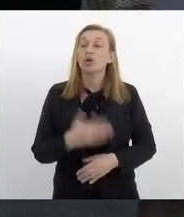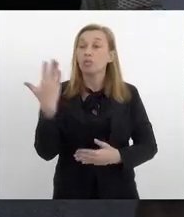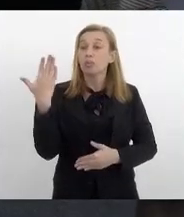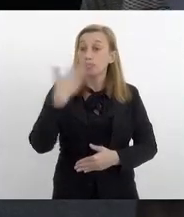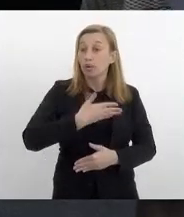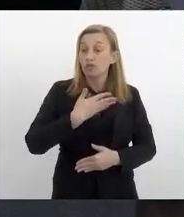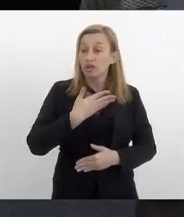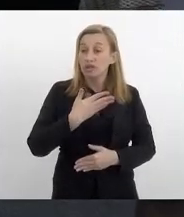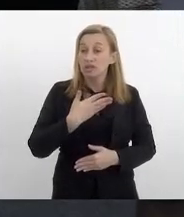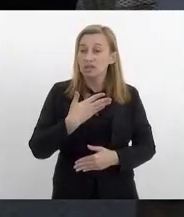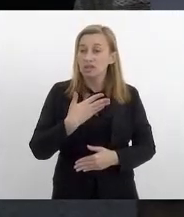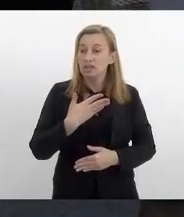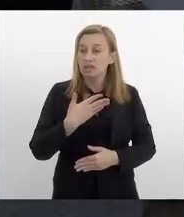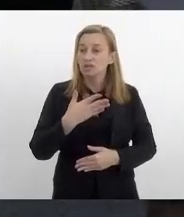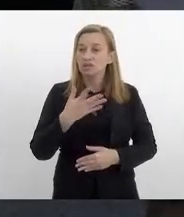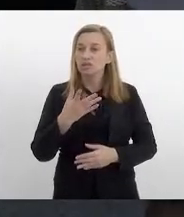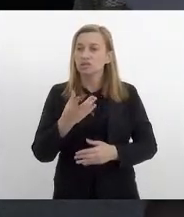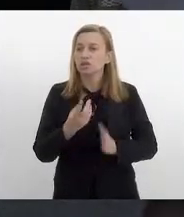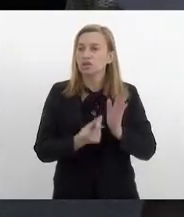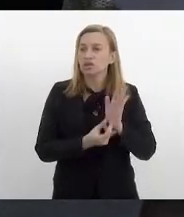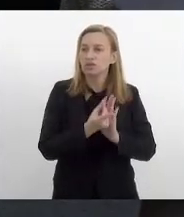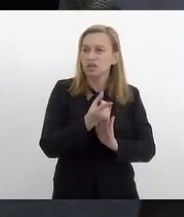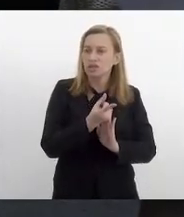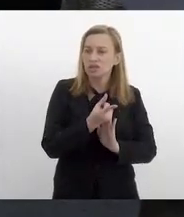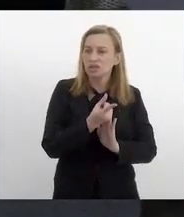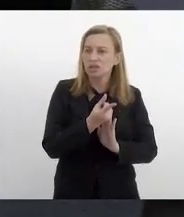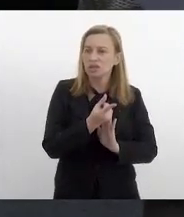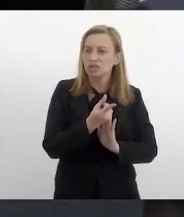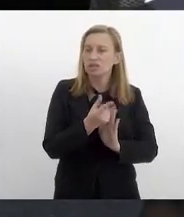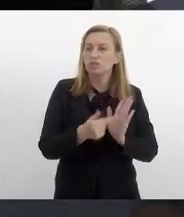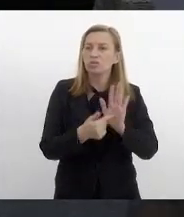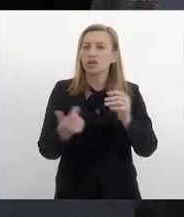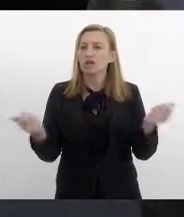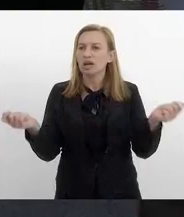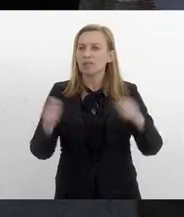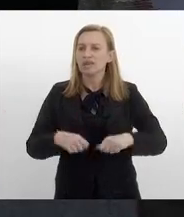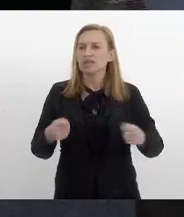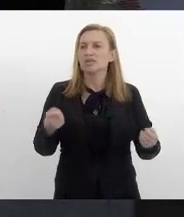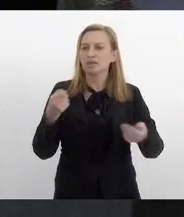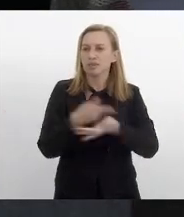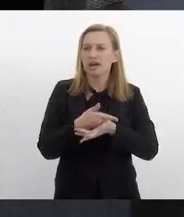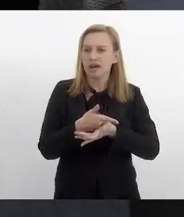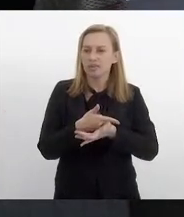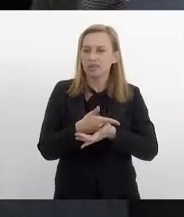Comprovação de disponibilidade financeira que configure capacidade de pagamento.